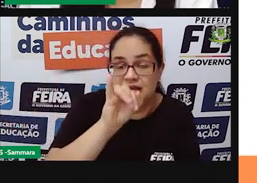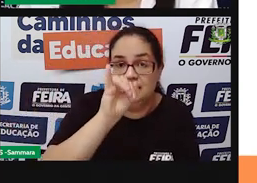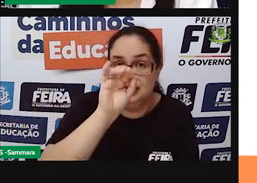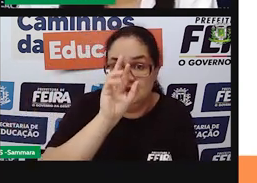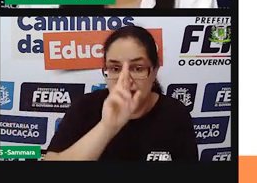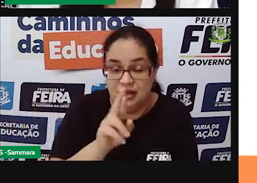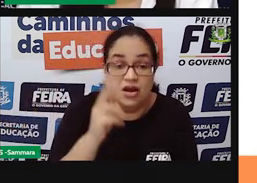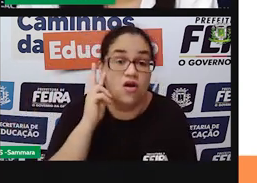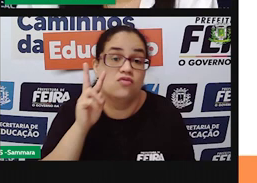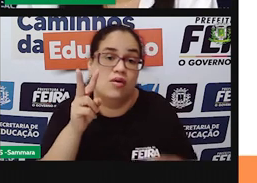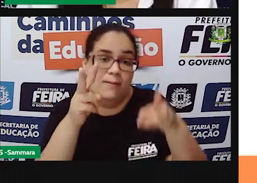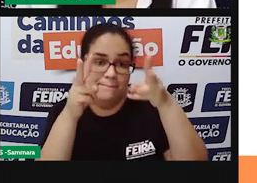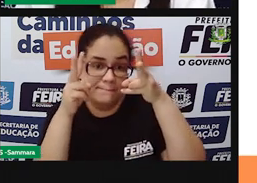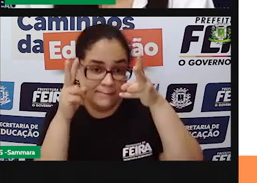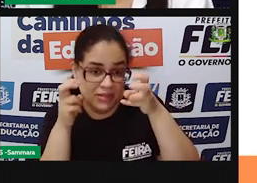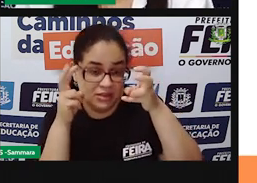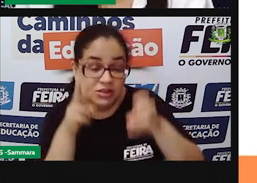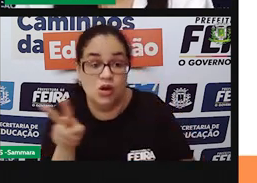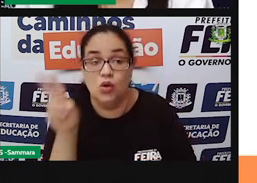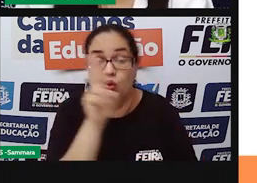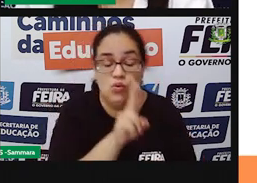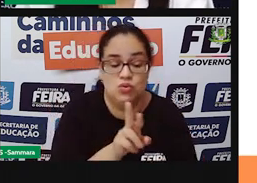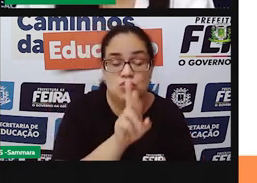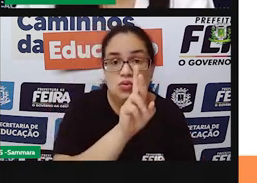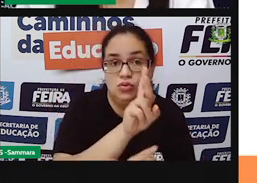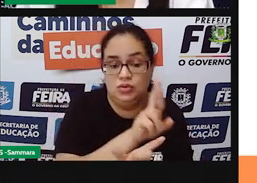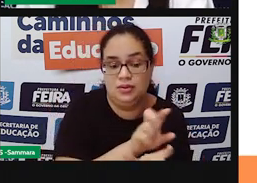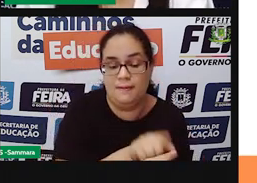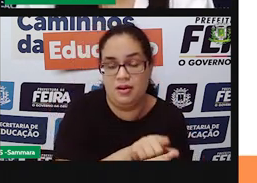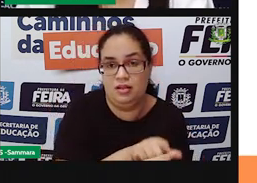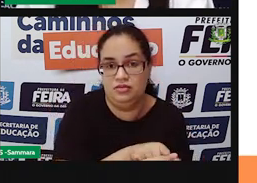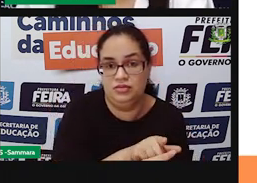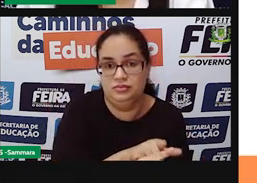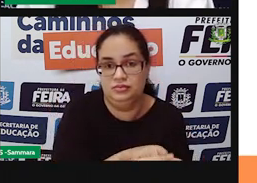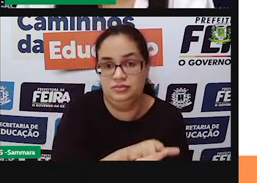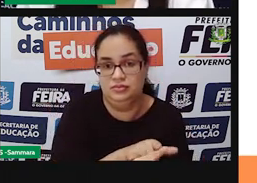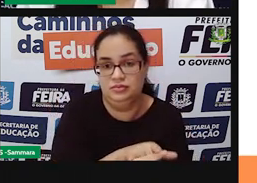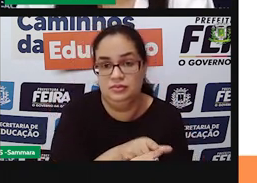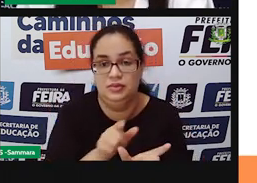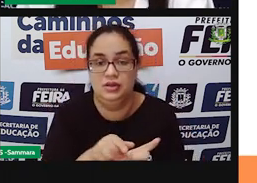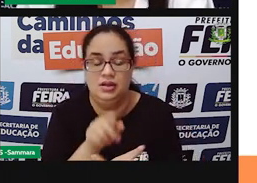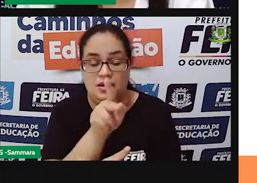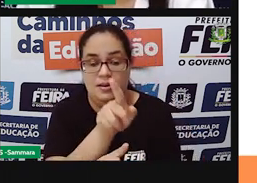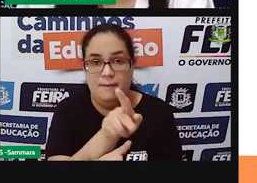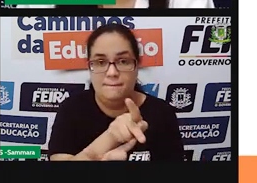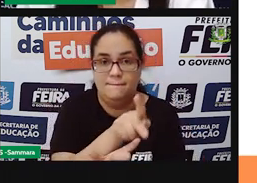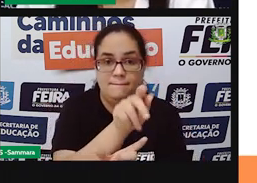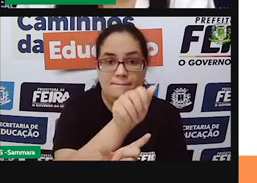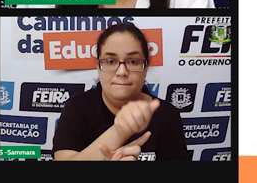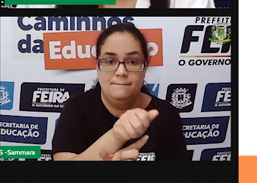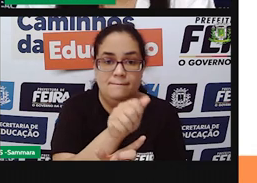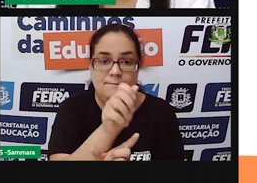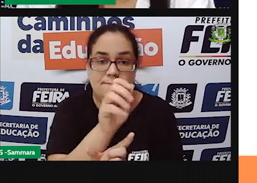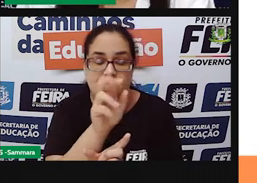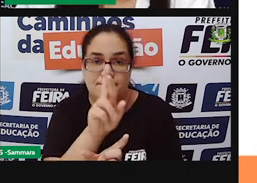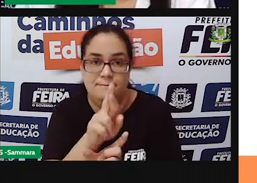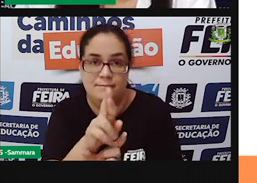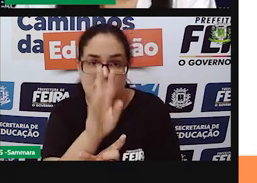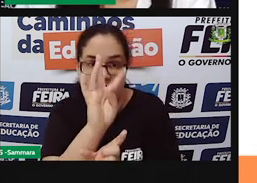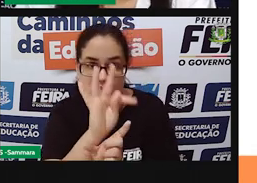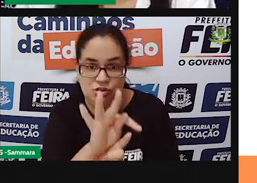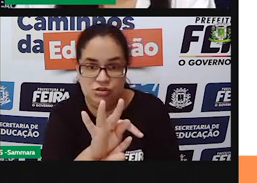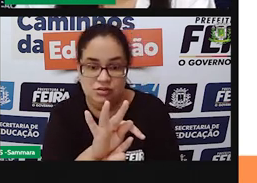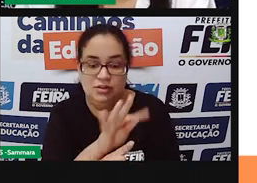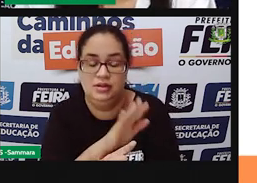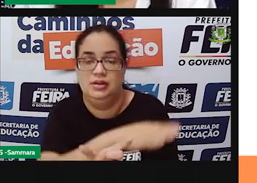gente observa também o uso do radical, que nesse caso aqui vai até a letra T, tá vendo? Parte.